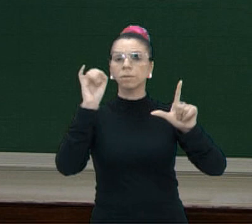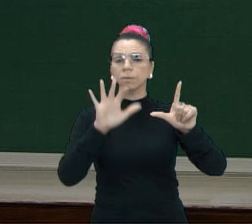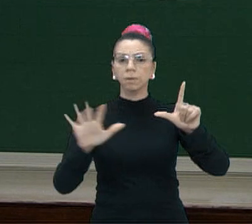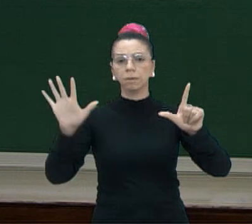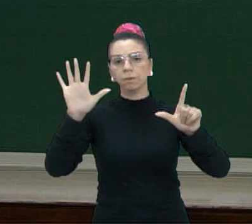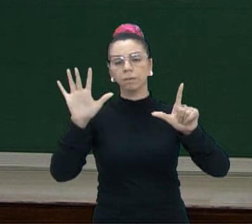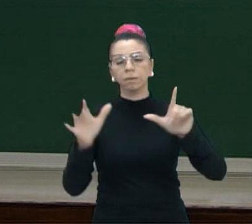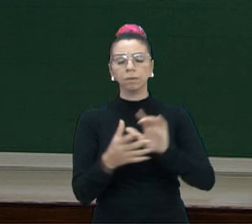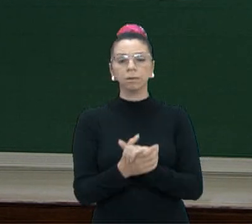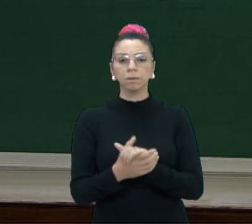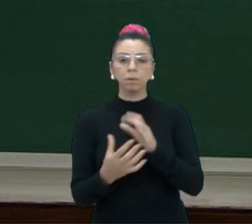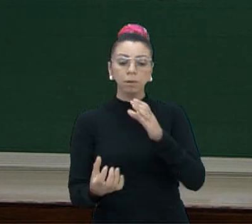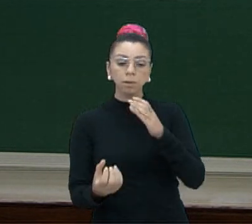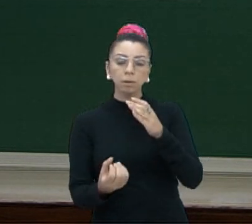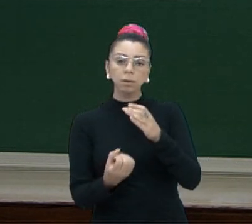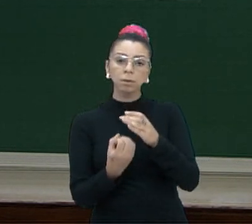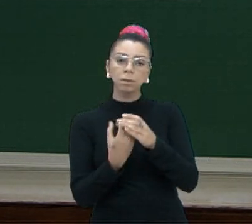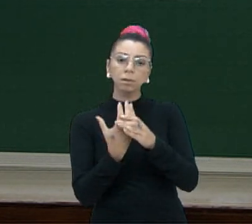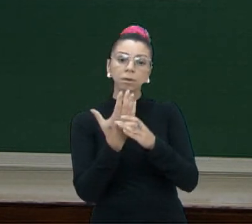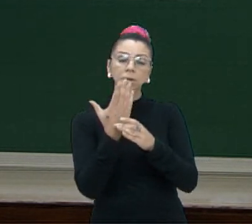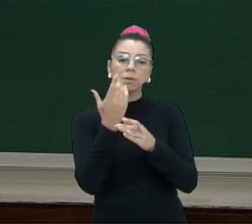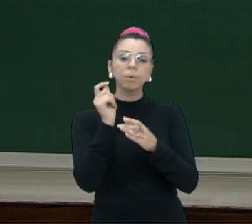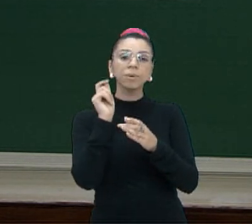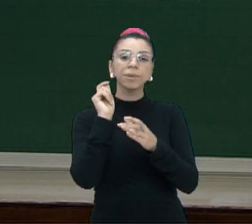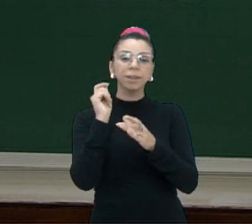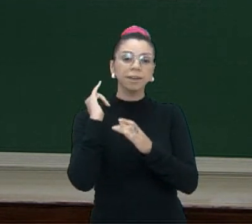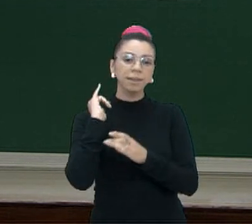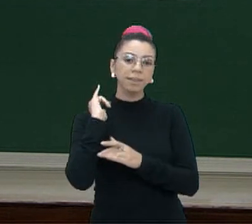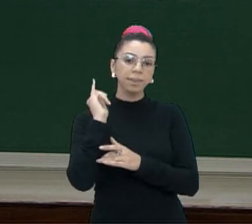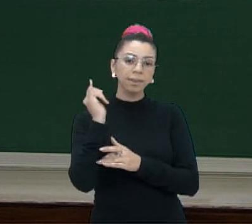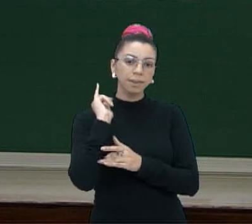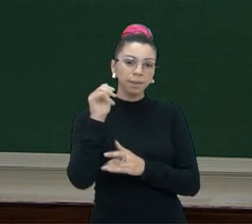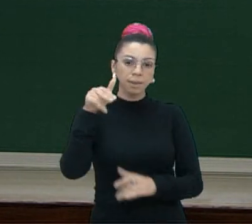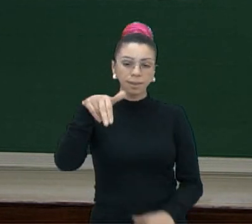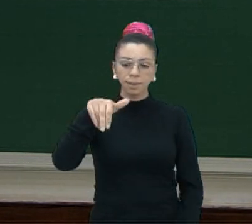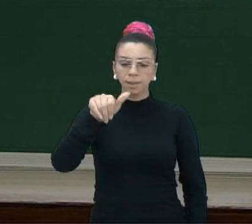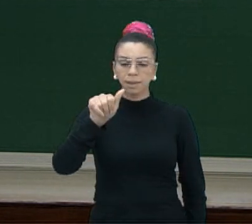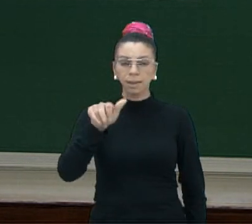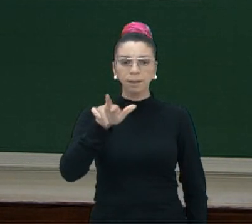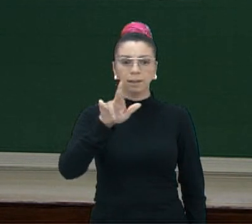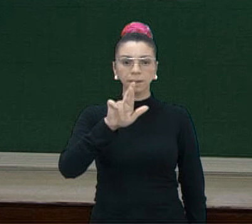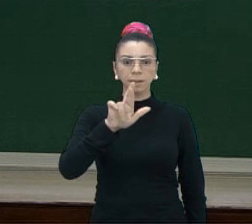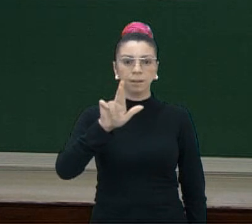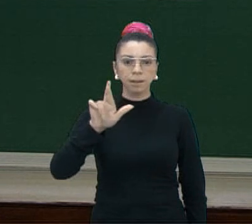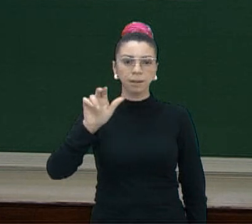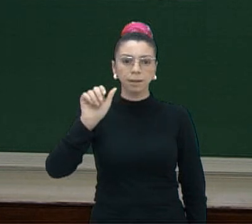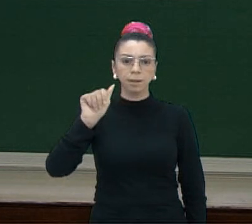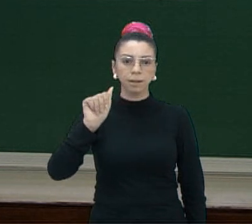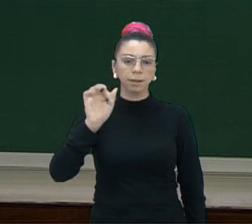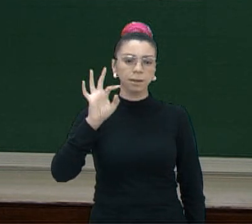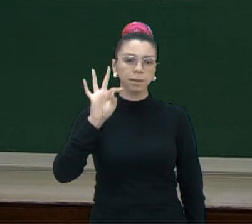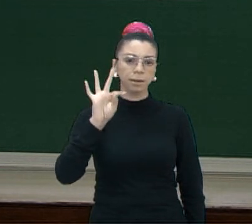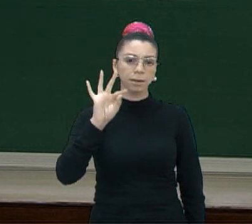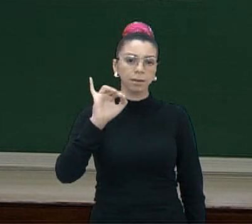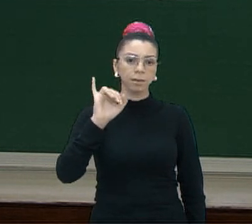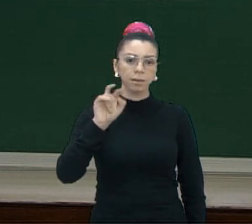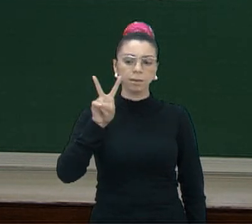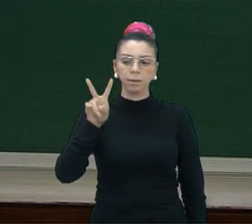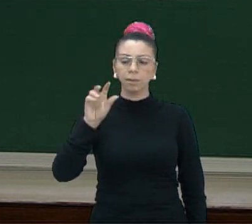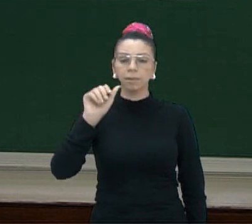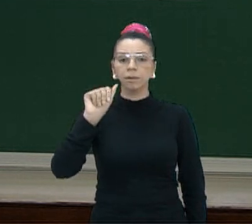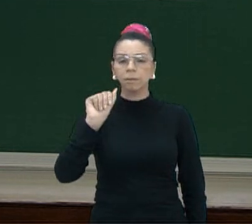e criará uma pequena narrativa. Por isso que era importante você colocar a legenda e